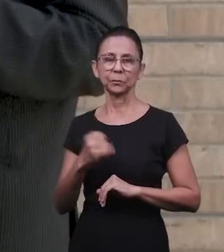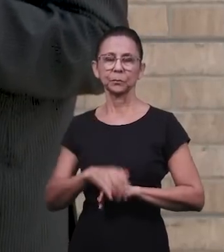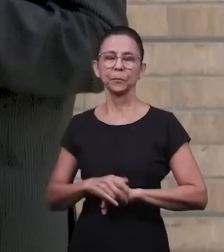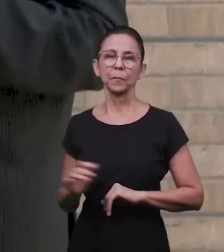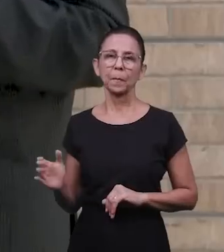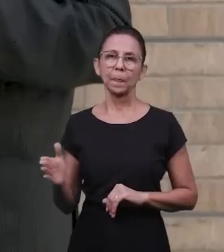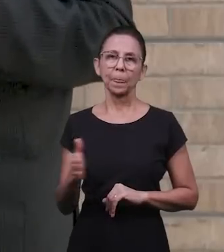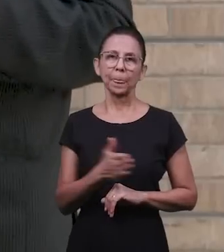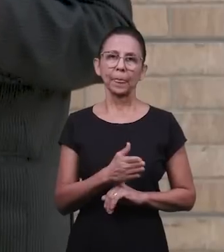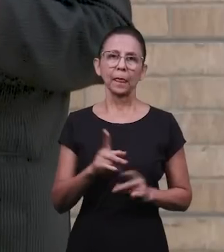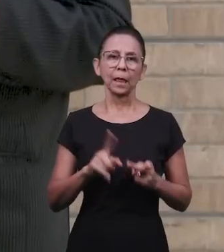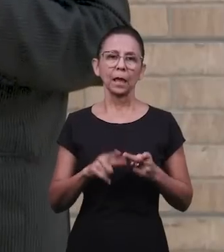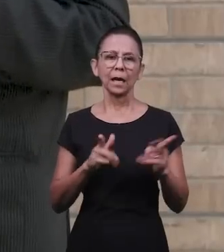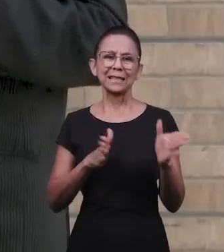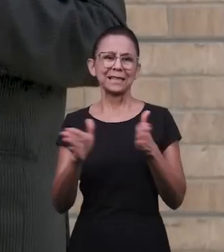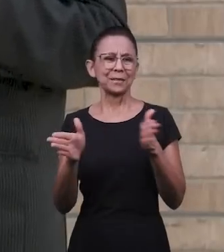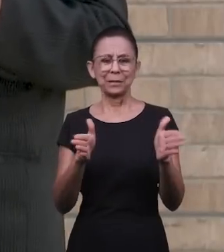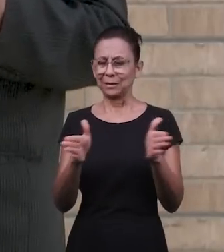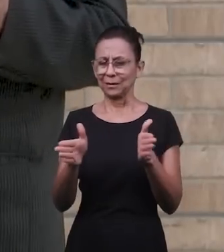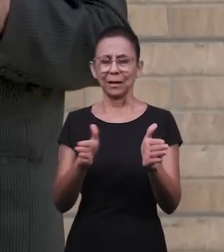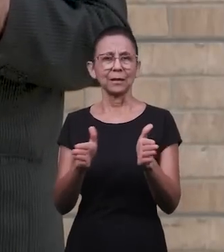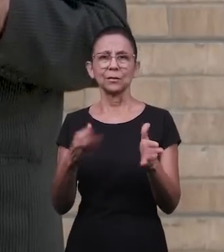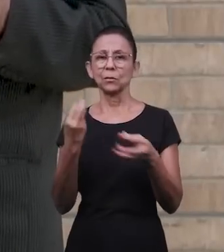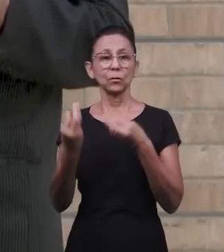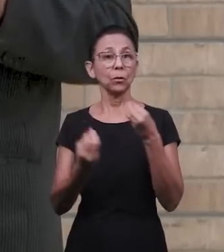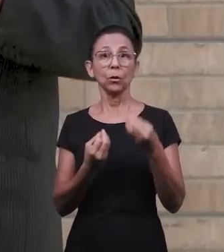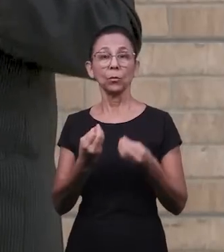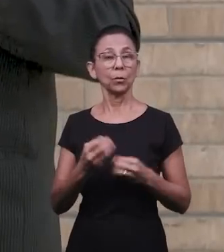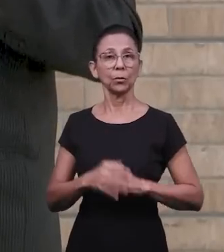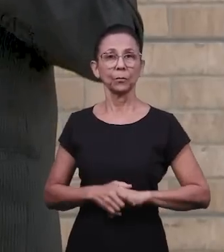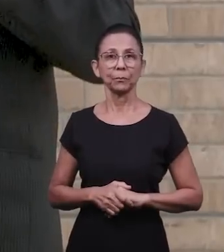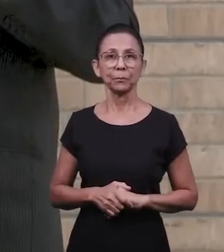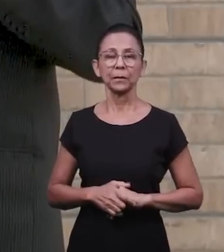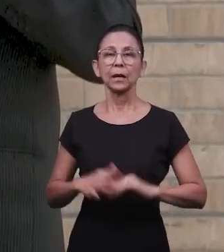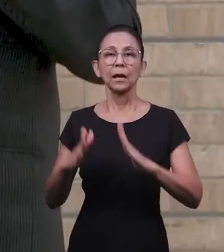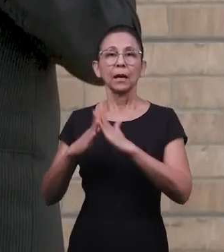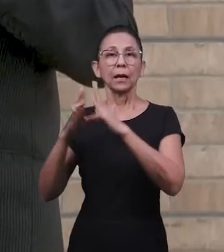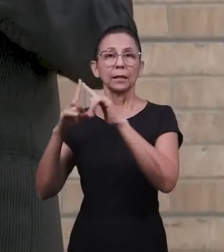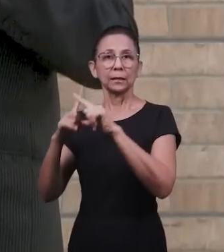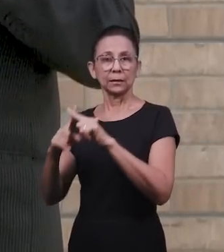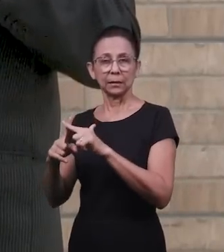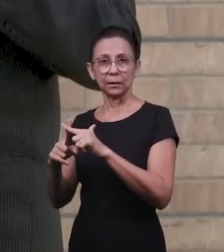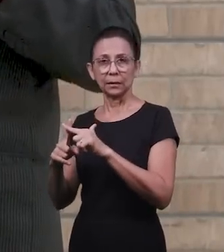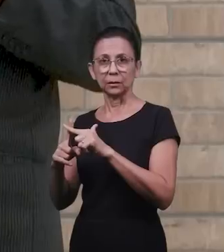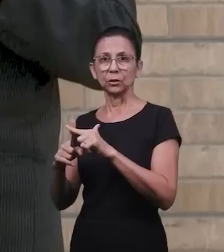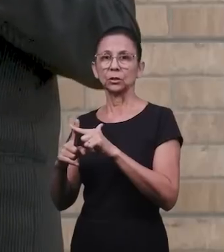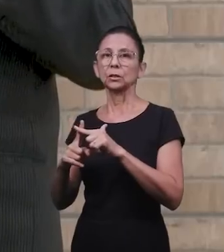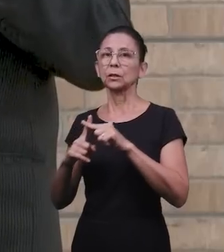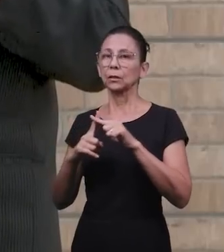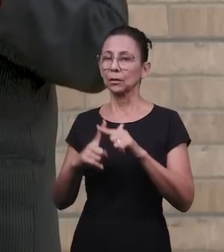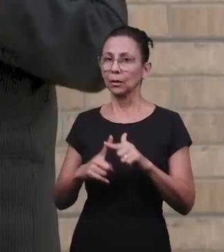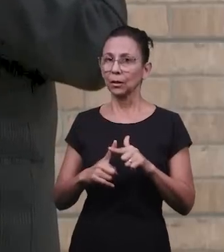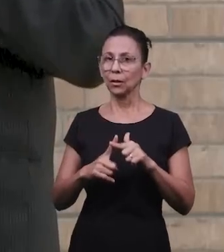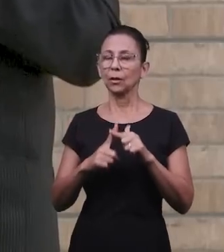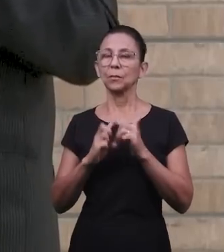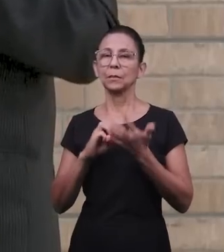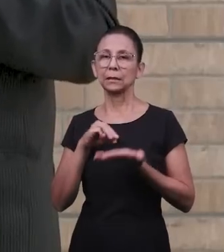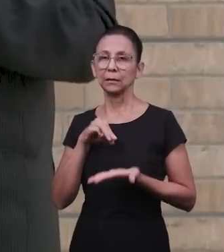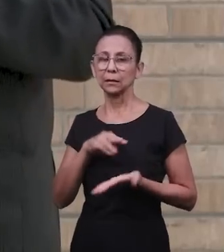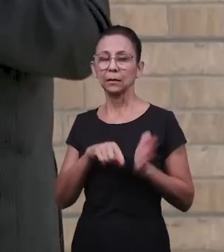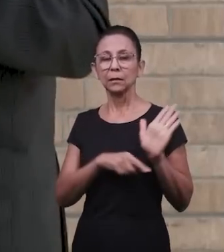igreja. Acessibilidade. Como assim acessibilidade? Então, a igreja participa dessa forma, essa ajuda